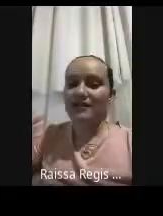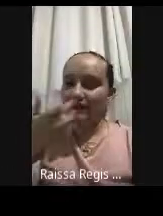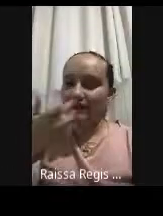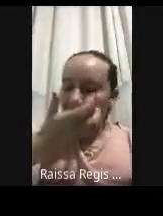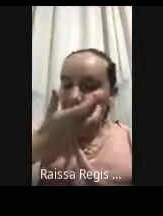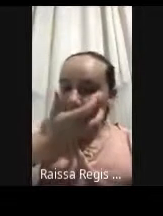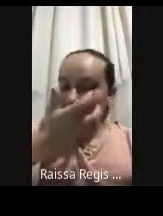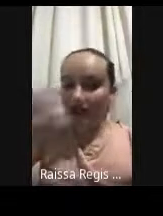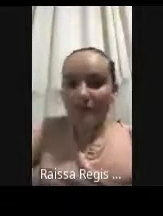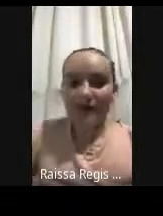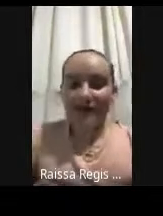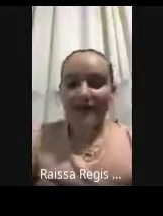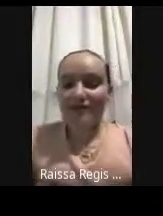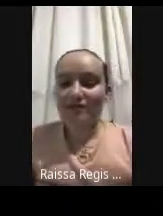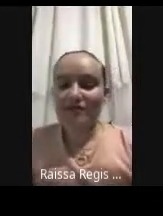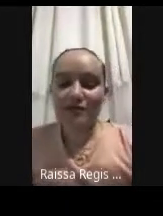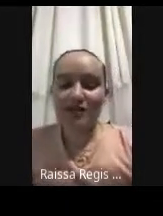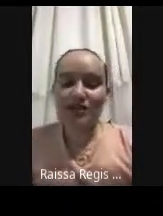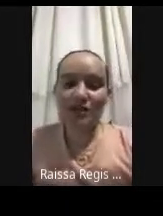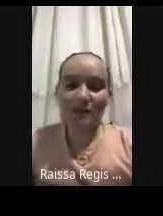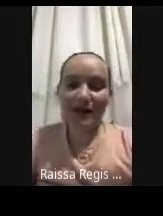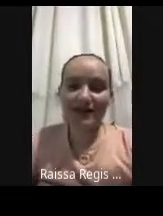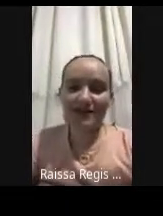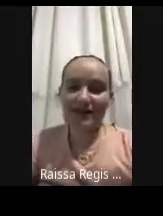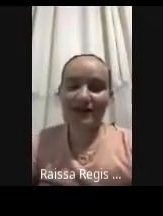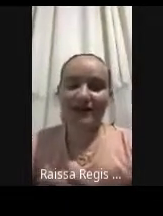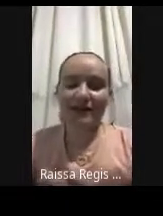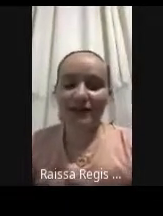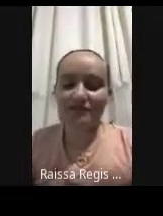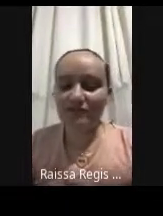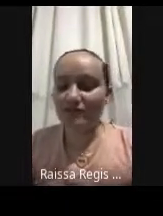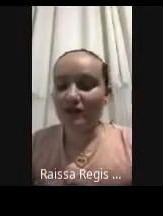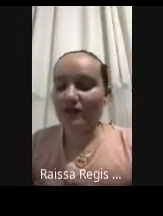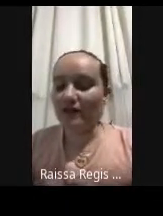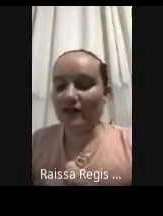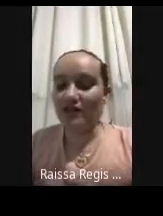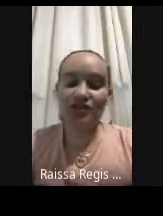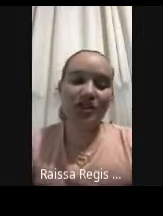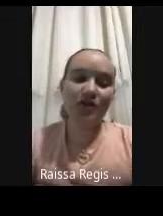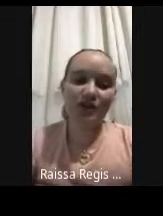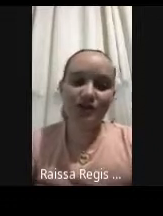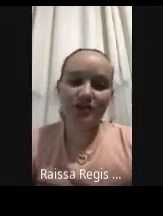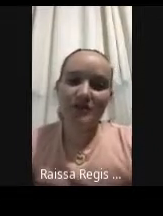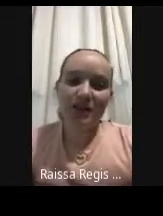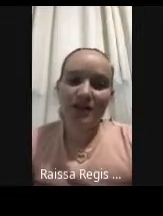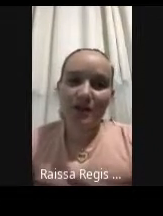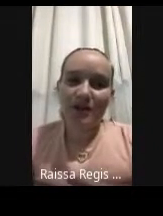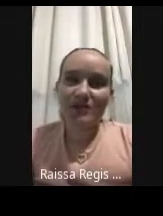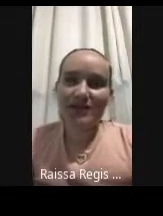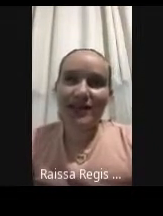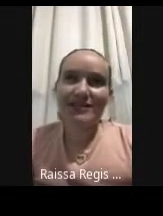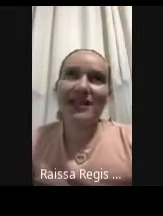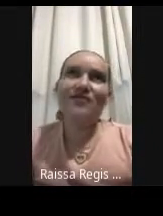Sim, e quando a gente pensa, né, a gente quer ouvinte. Para